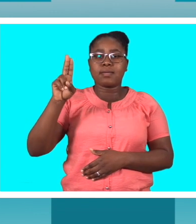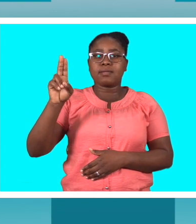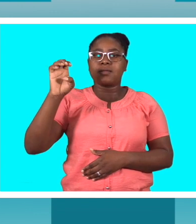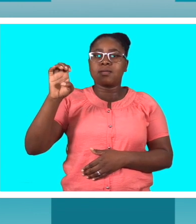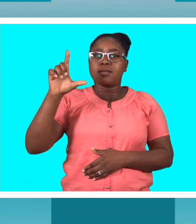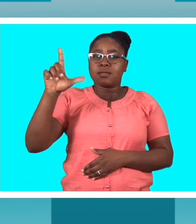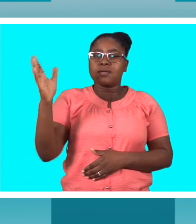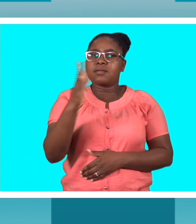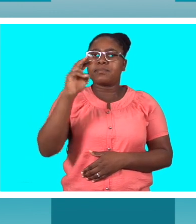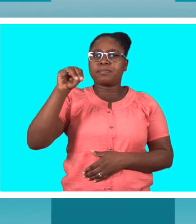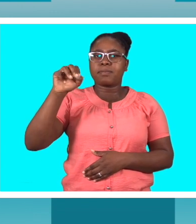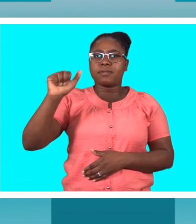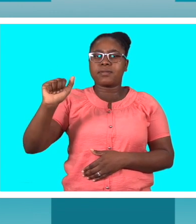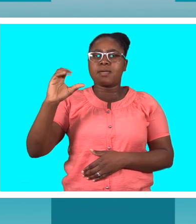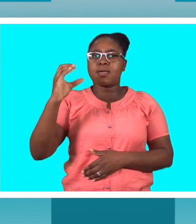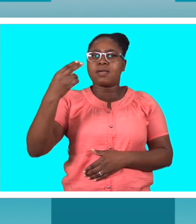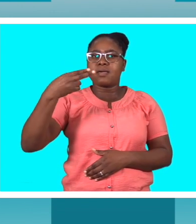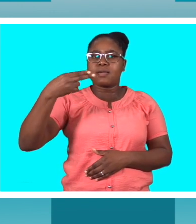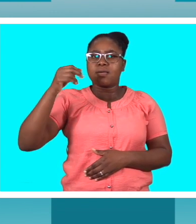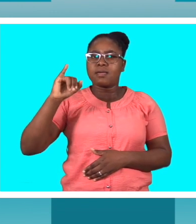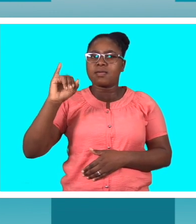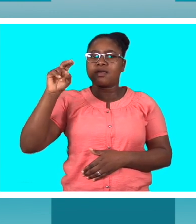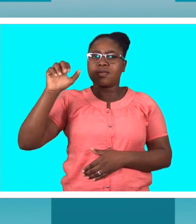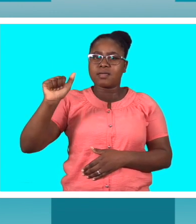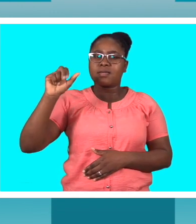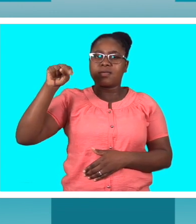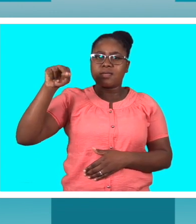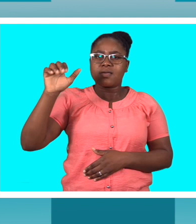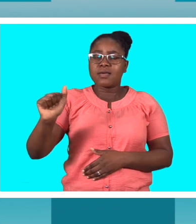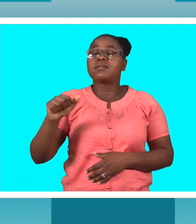mas como é que Manuel Machiana se torna ativista?